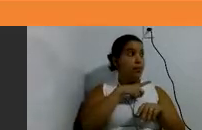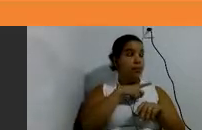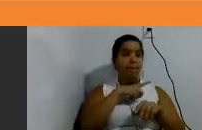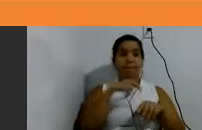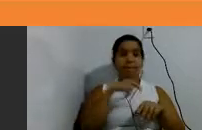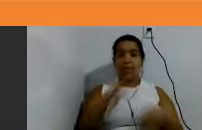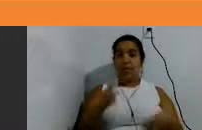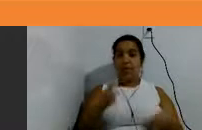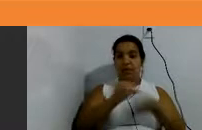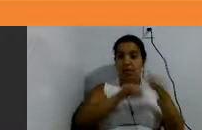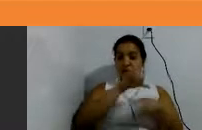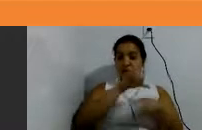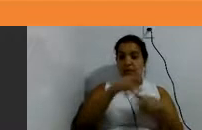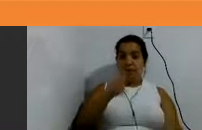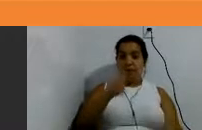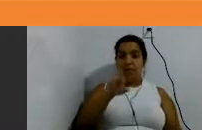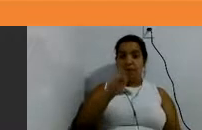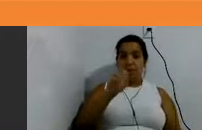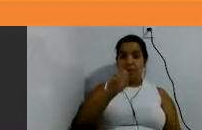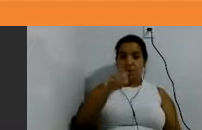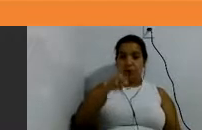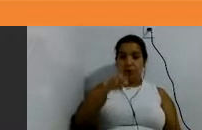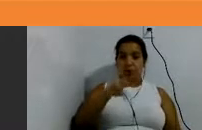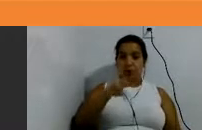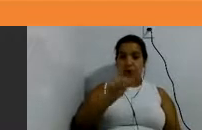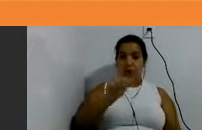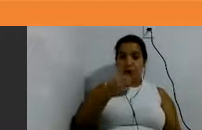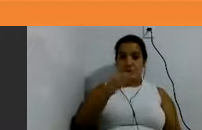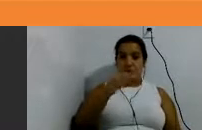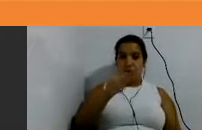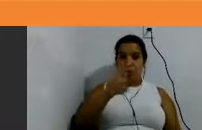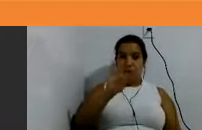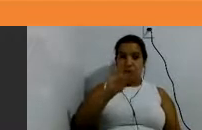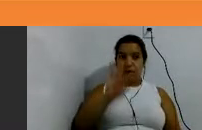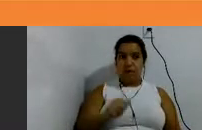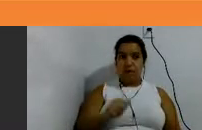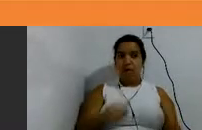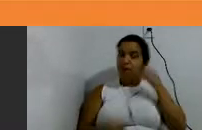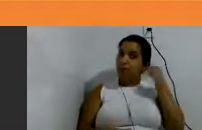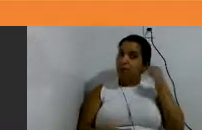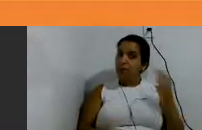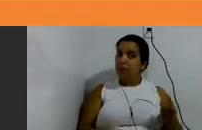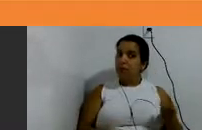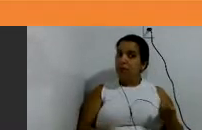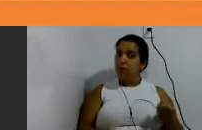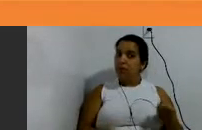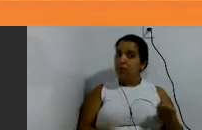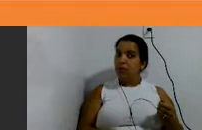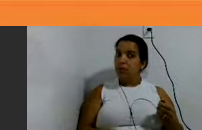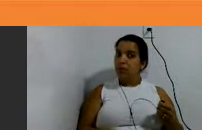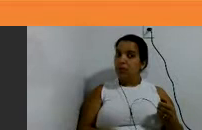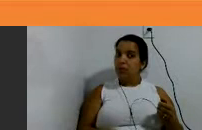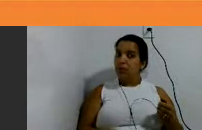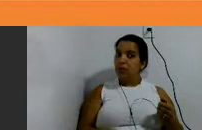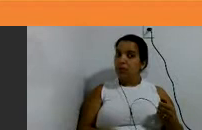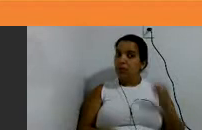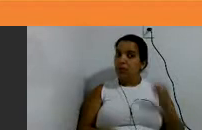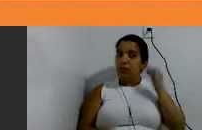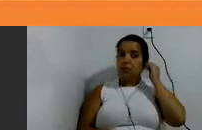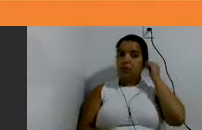pró-mastigota, que é aquela forma flagelar que a gente encontra no hospedeiro invertebrado. Então, é um processo que vai